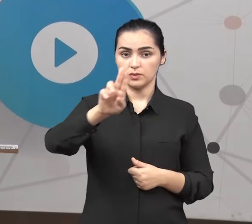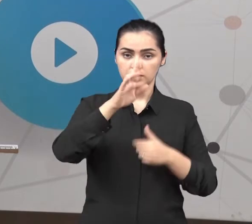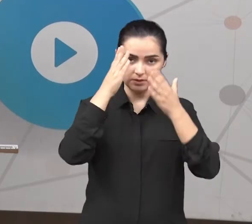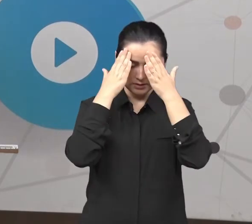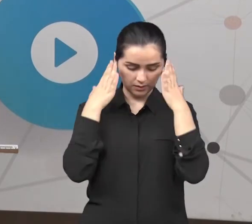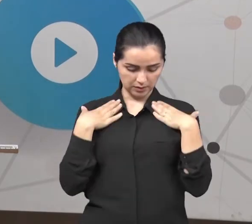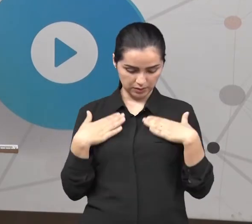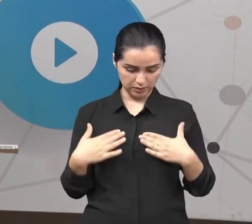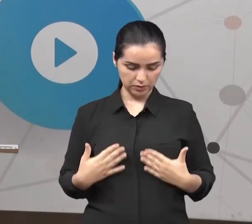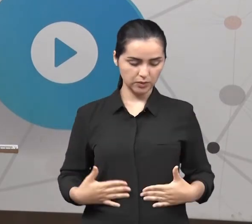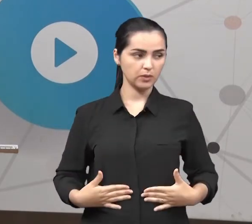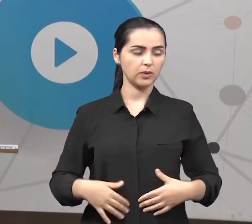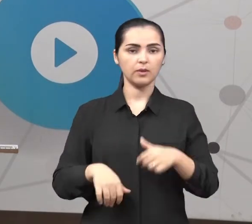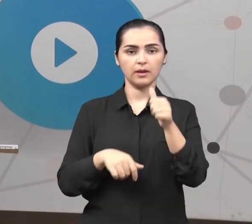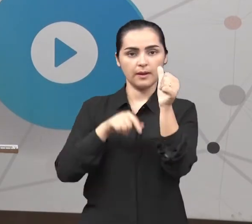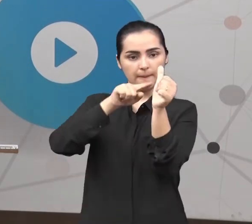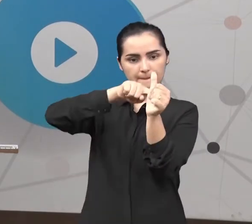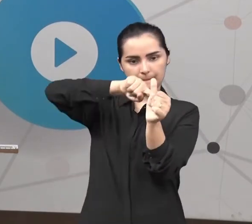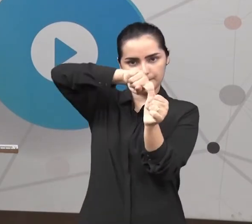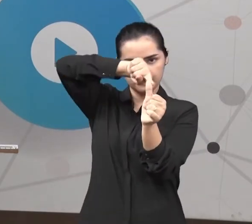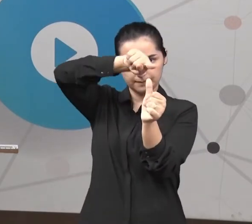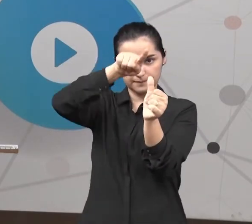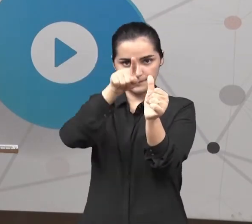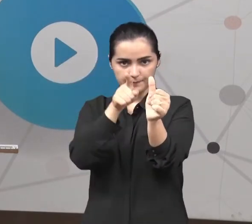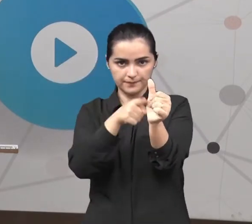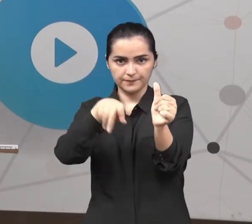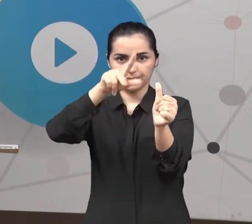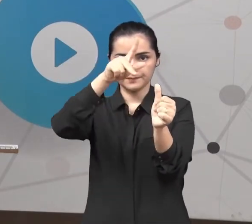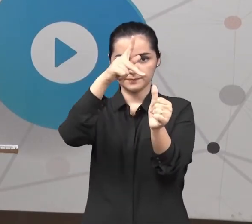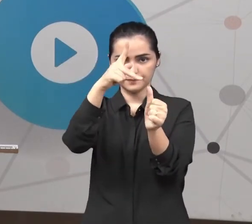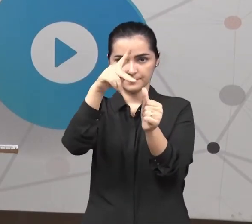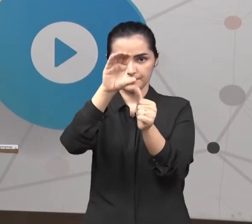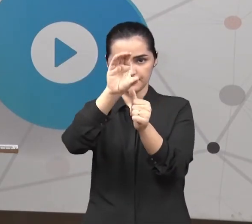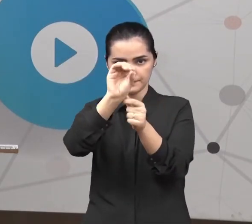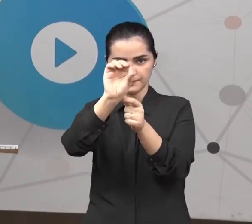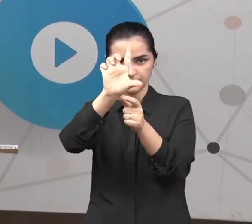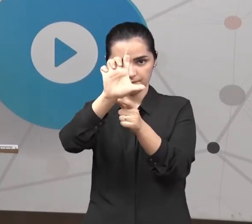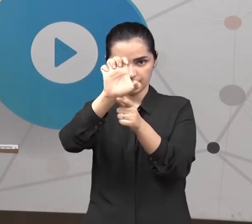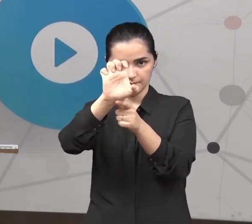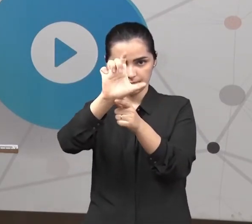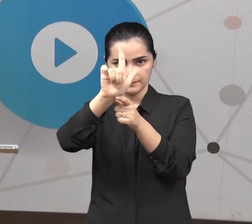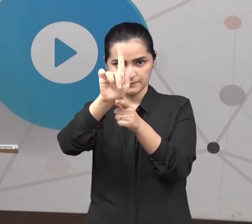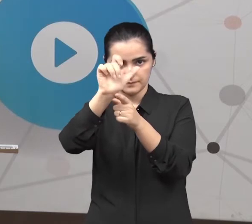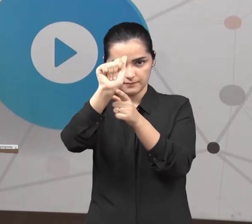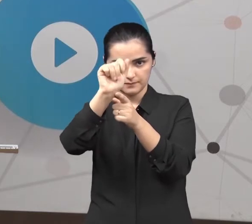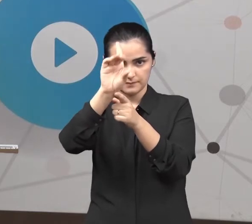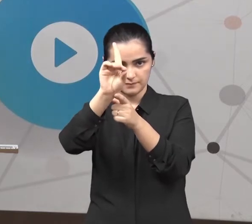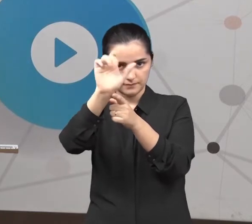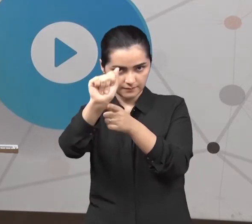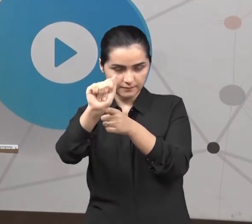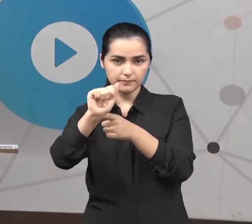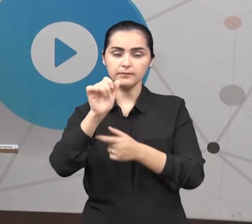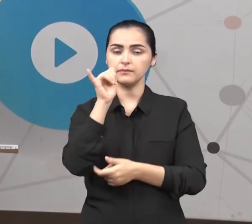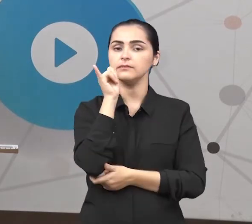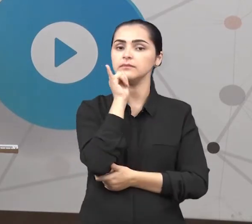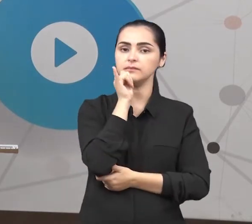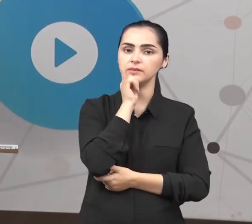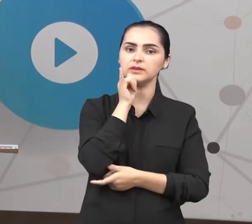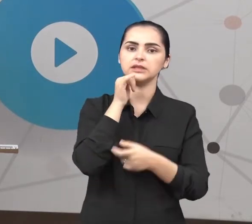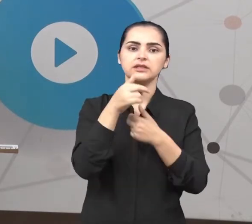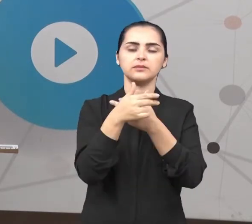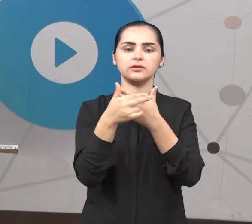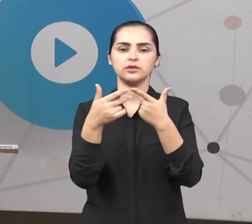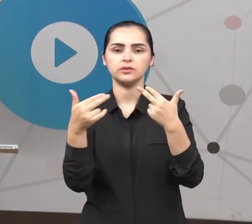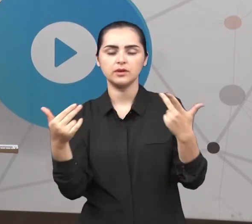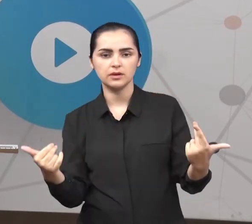a polegada. Você pode medir. O exemplo de algo que